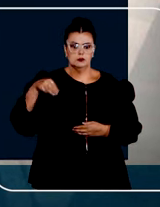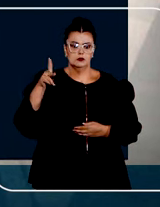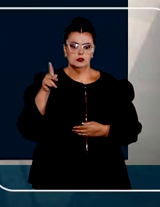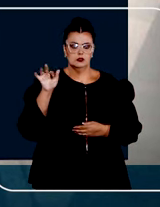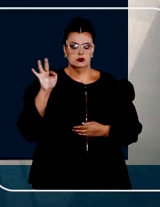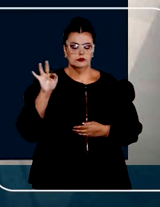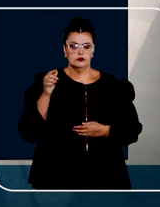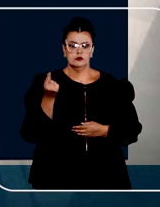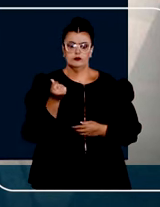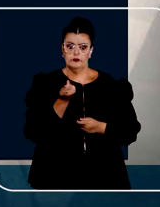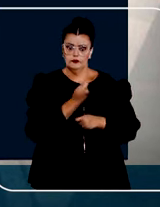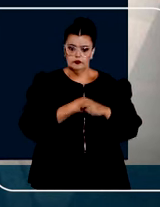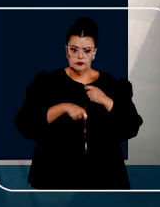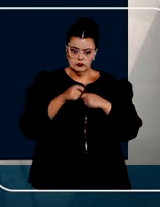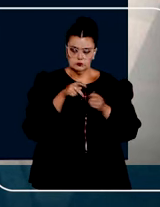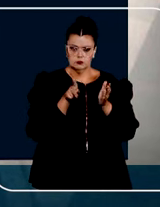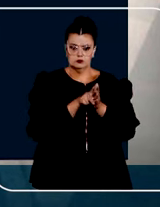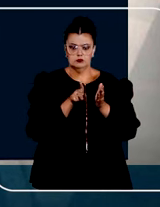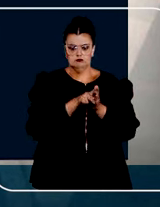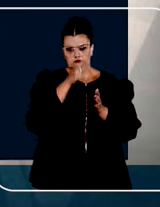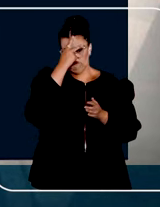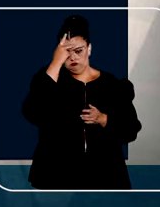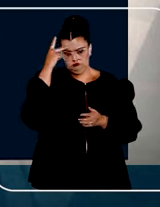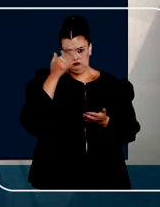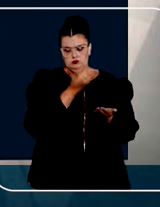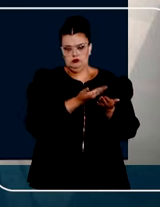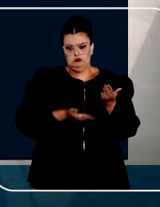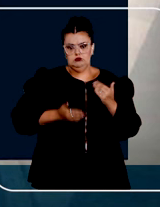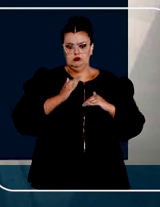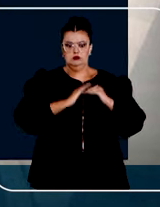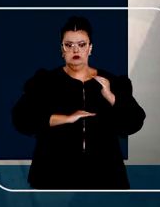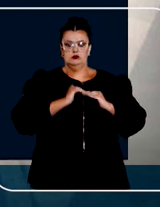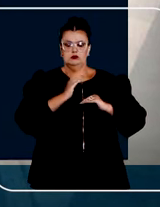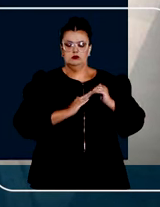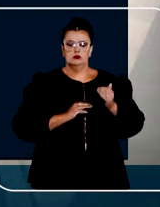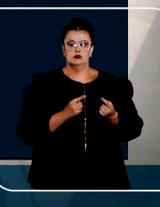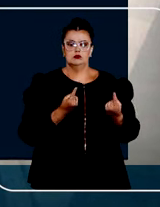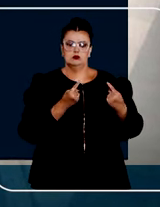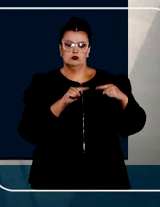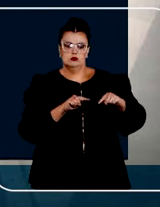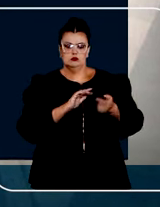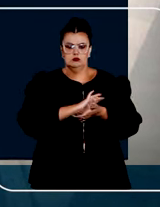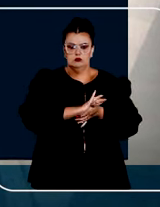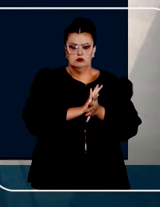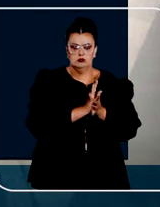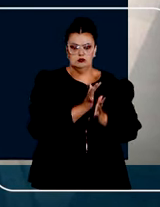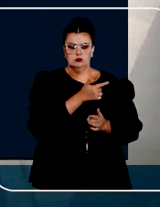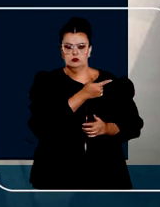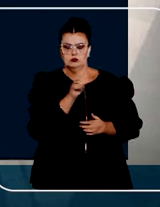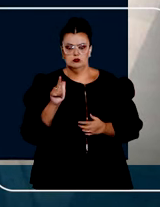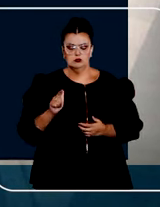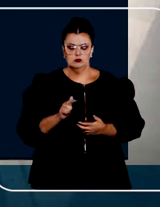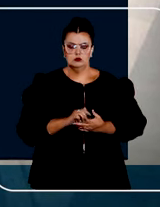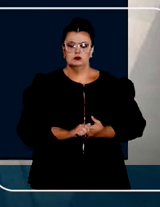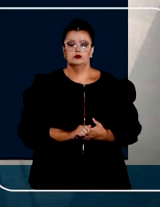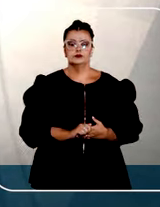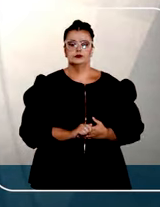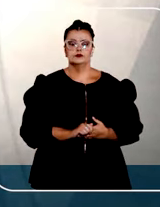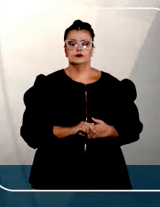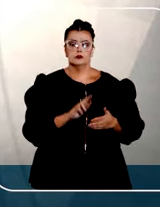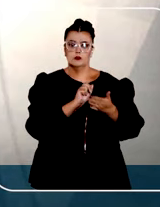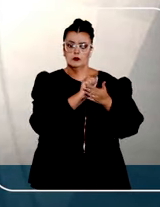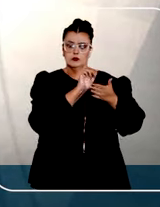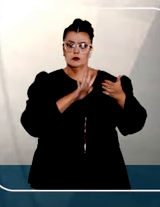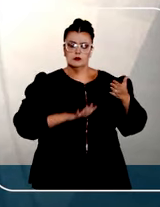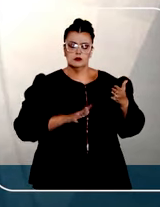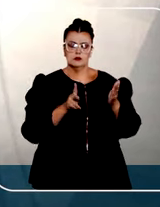que o valor era insuficiente para compensar as vítimas e desestimular a prática de ações discriminatórias por outros adores de opinião